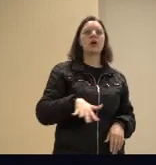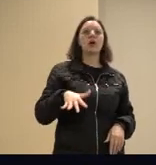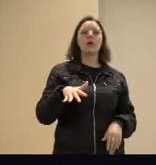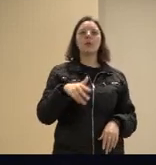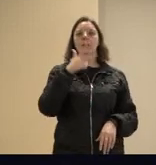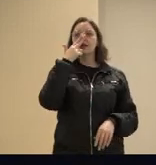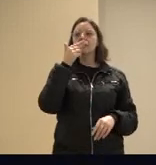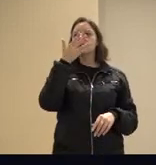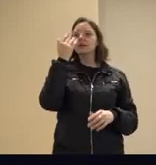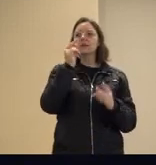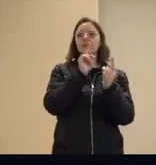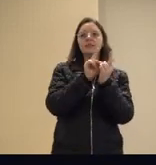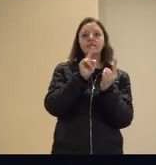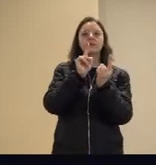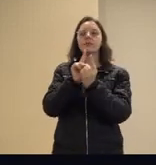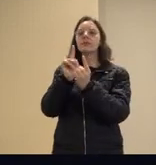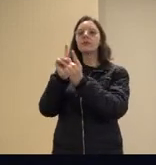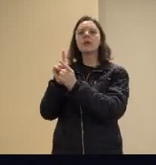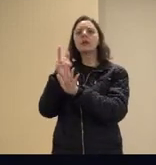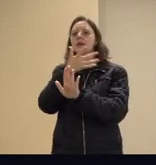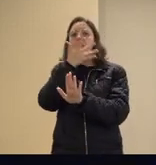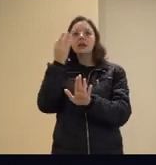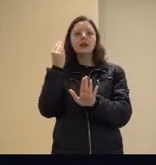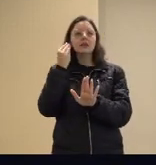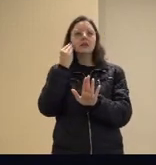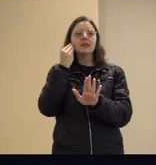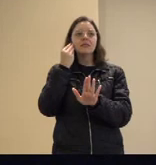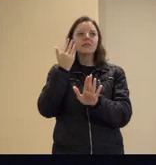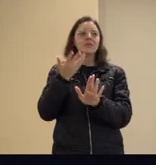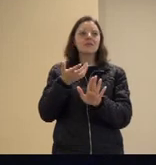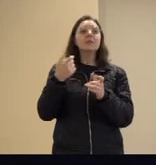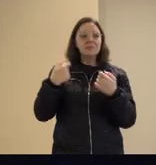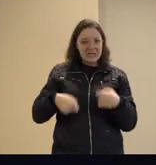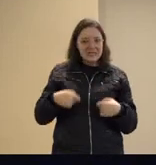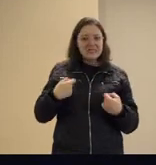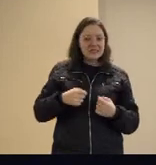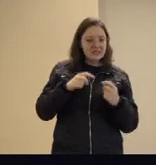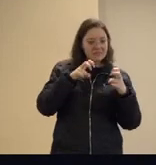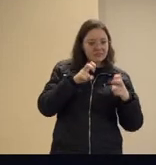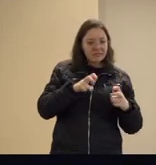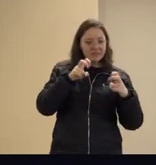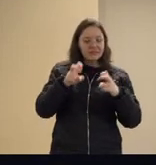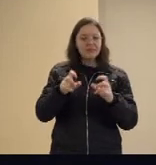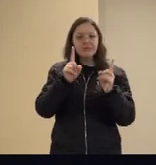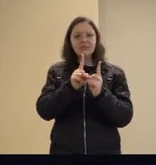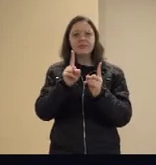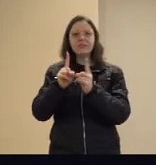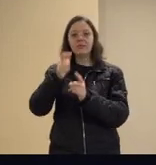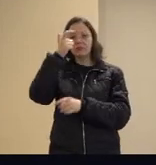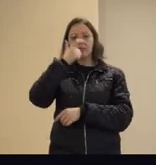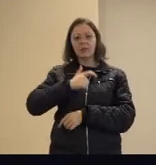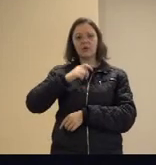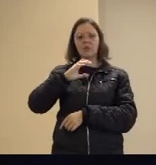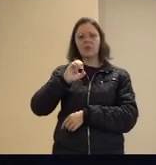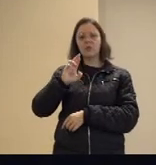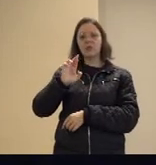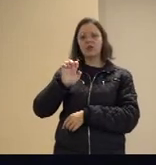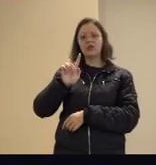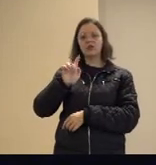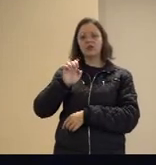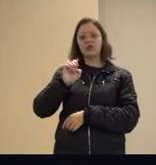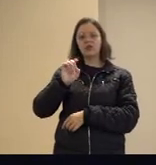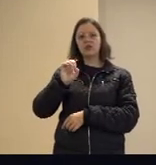despessoalizando e não individualizando a minha ação. Eu, enquanto estiver na corregedoria,